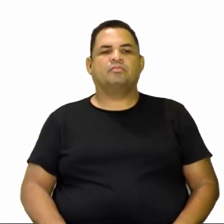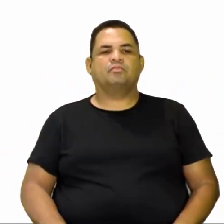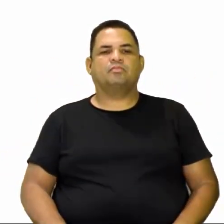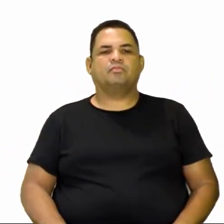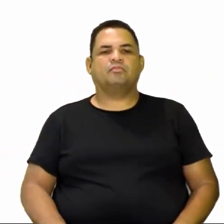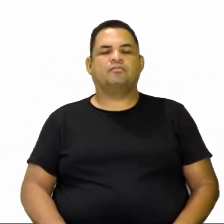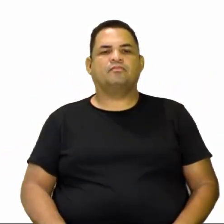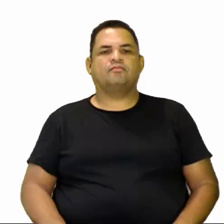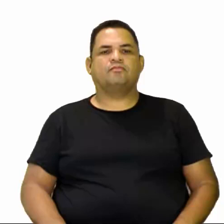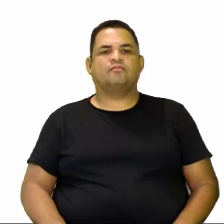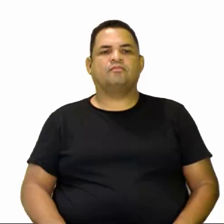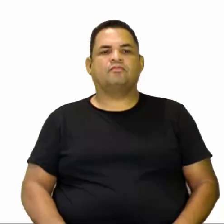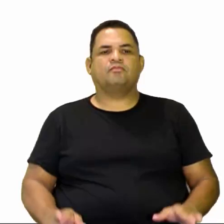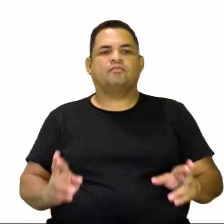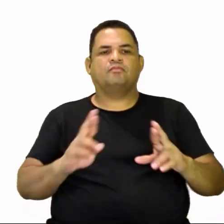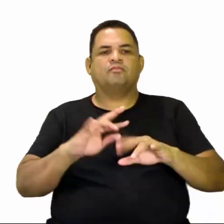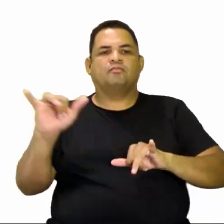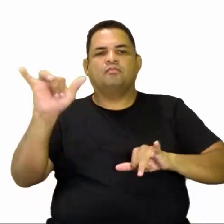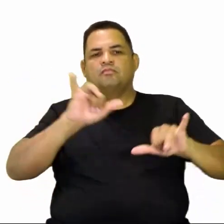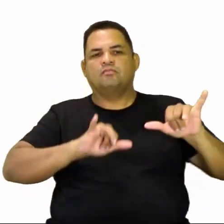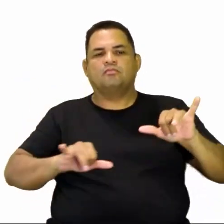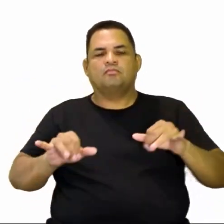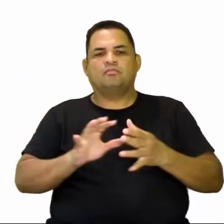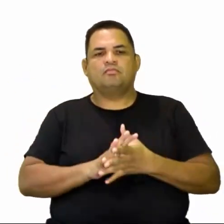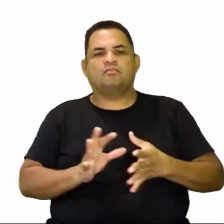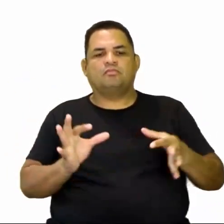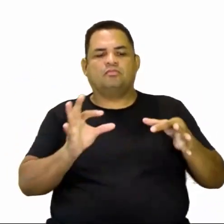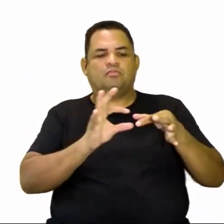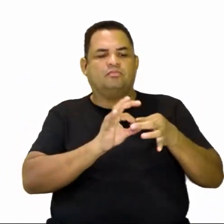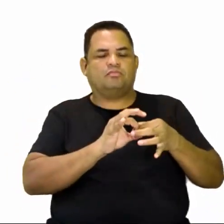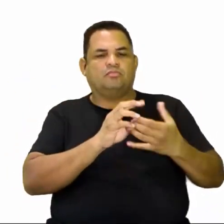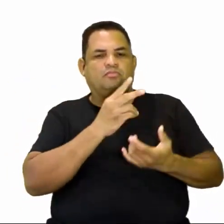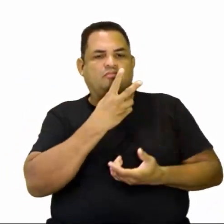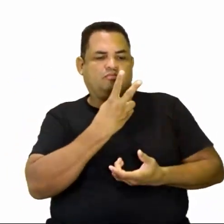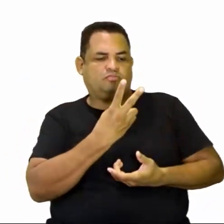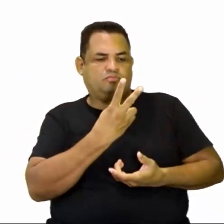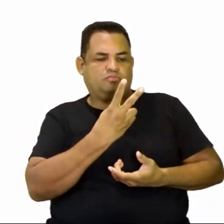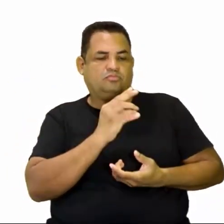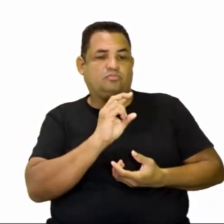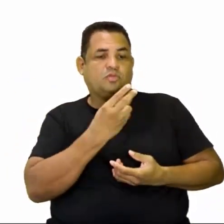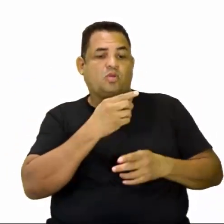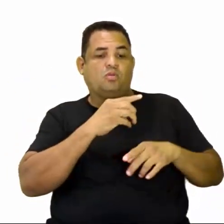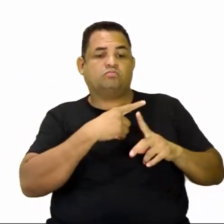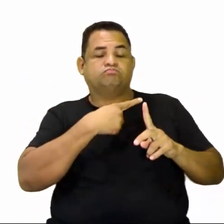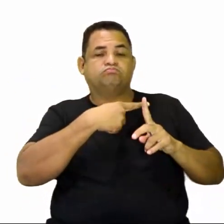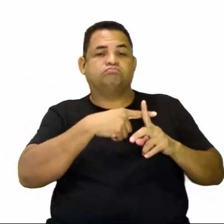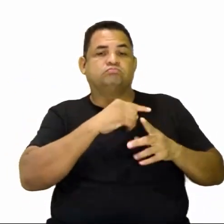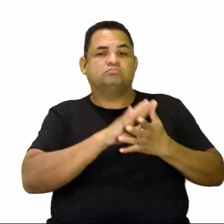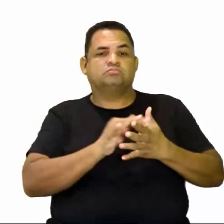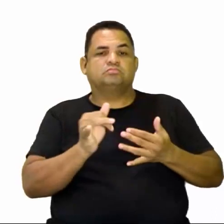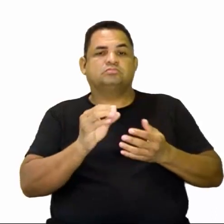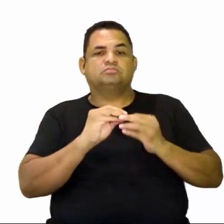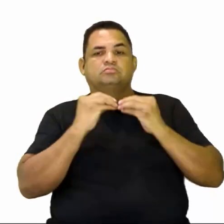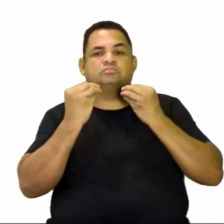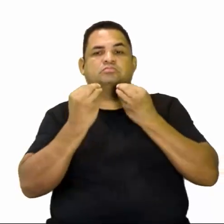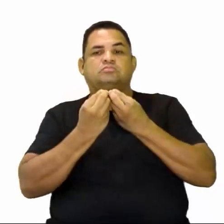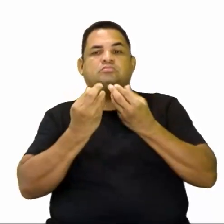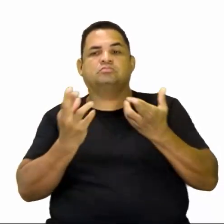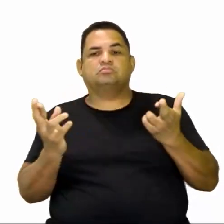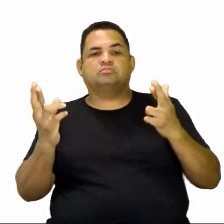reação química é a união de duas ou mais substâncias que reagem entre si,